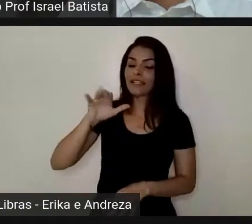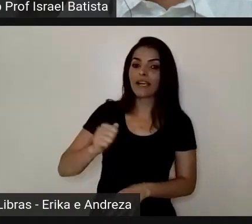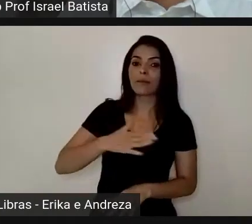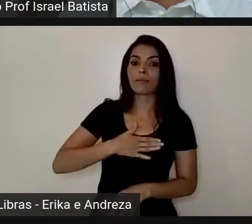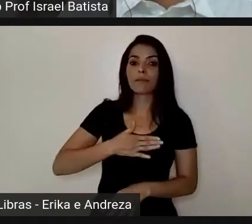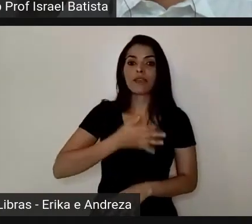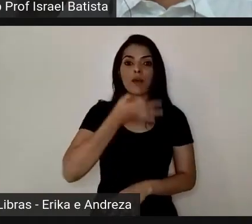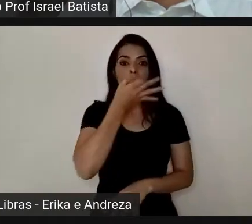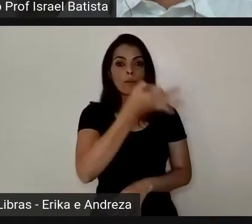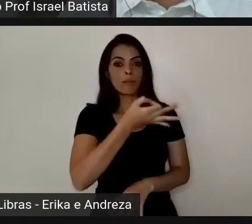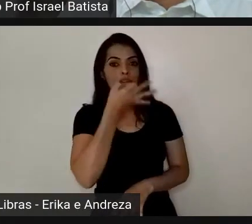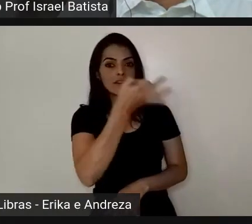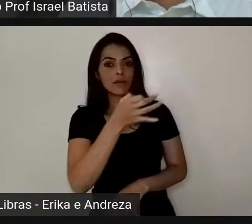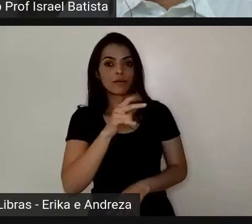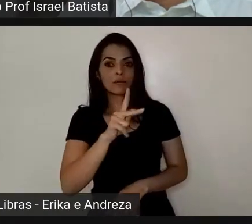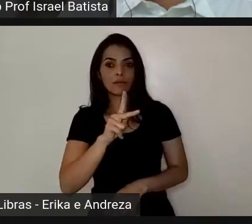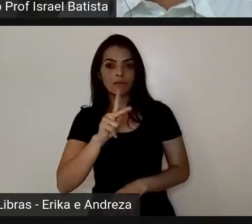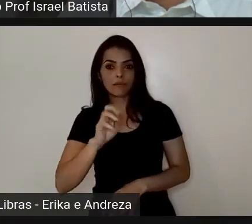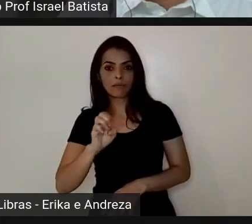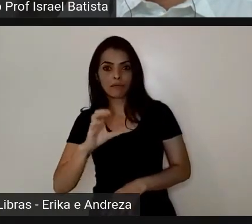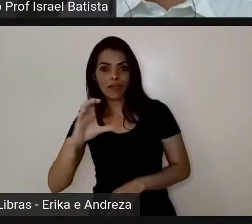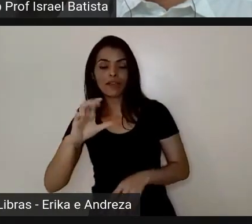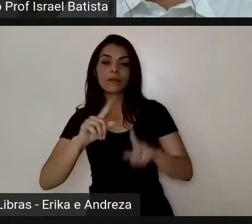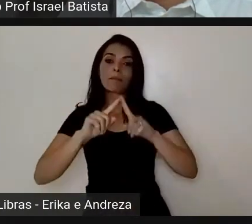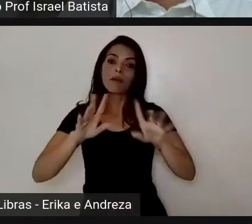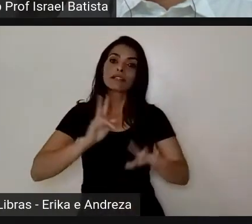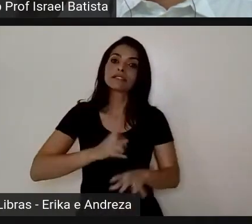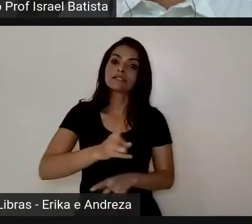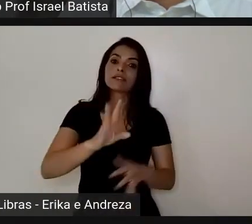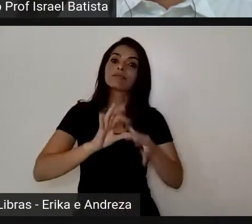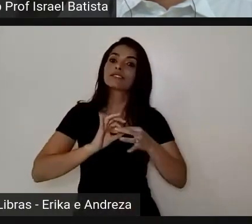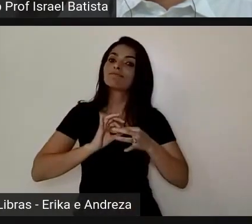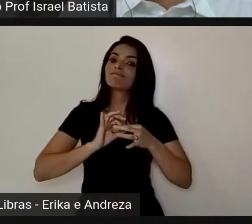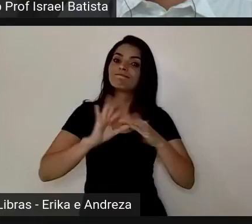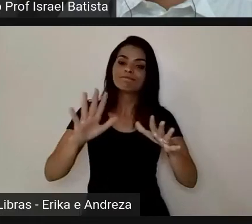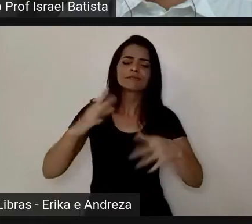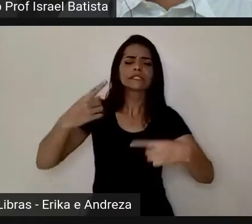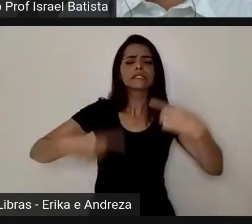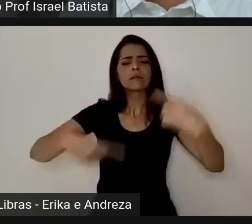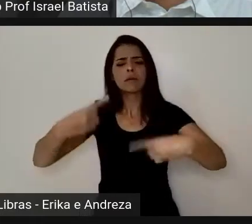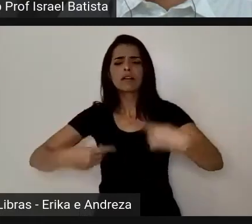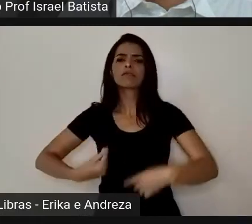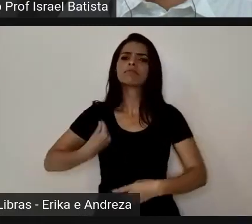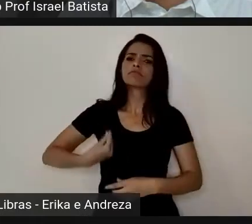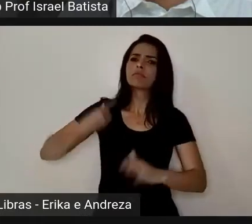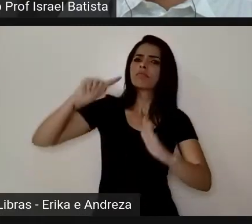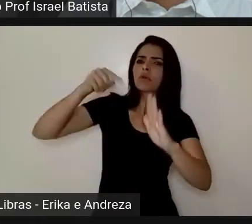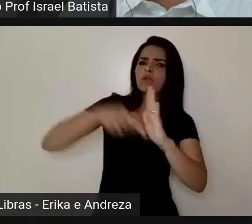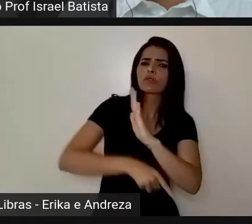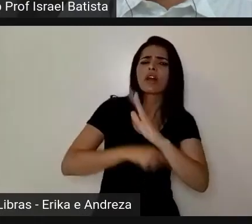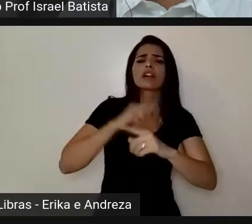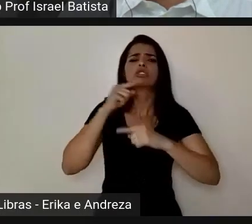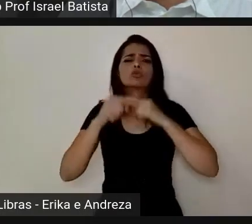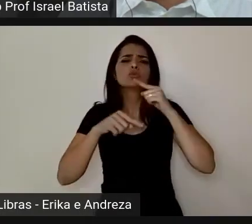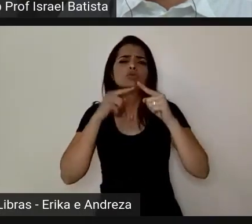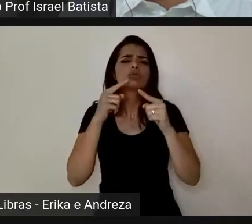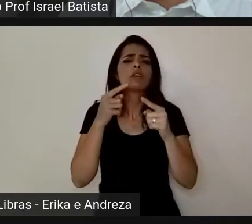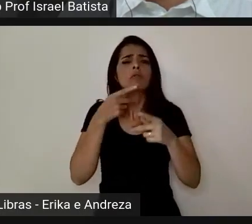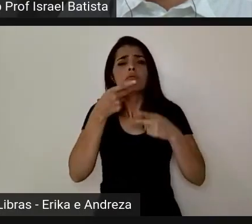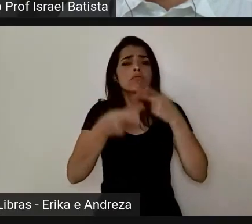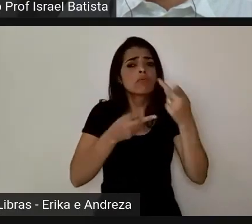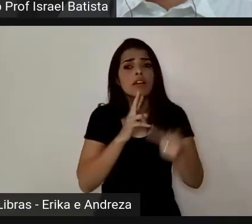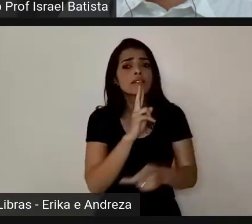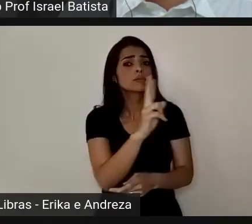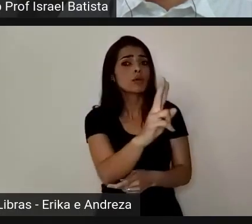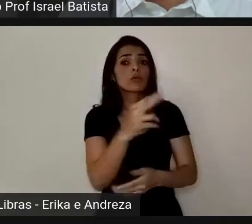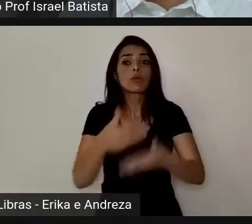muito técnicas a respeito da minha posição aqui da PEC, mas eu estou sempre disposto aqui a debater, aprofundar e tirar